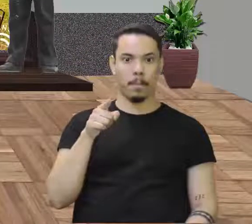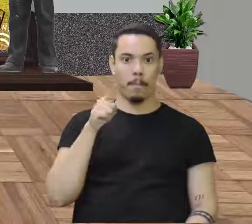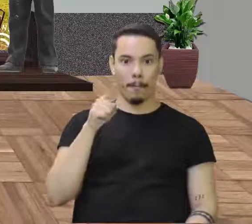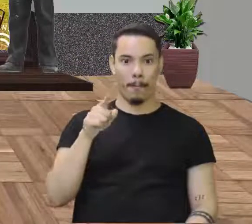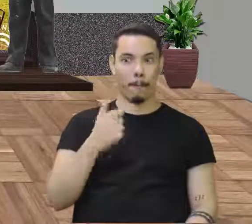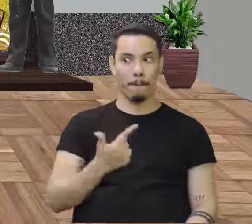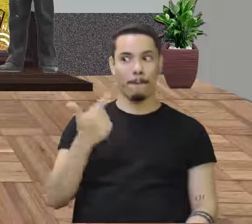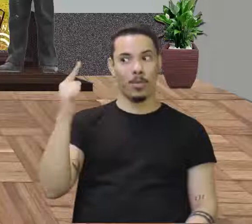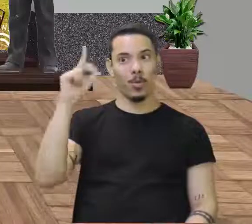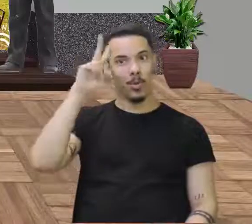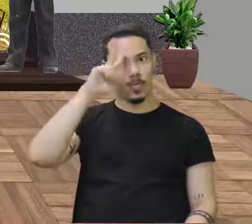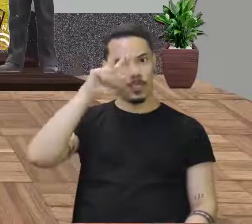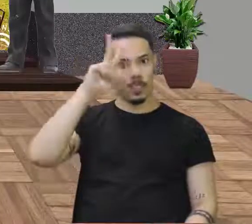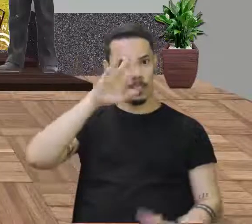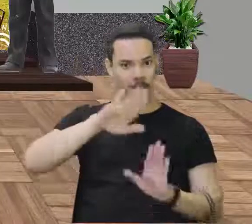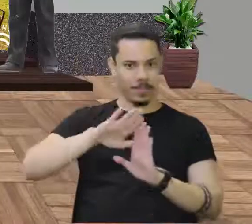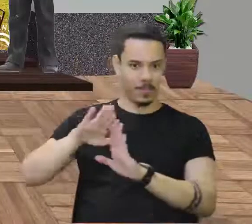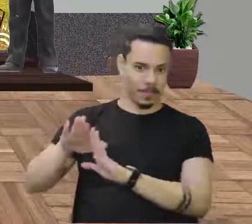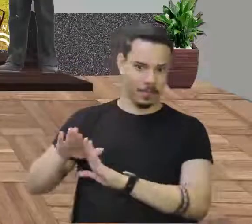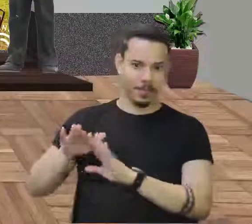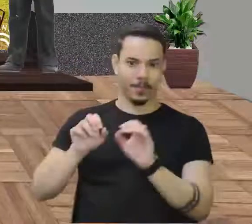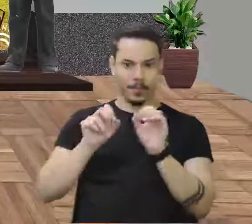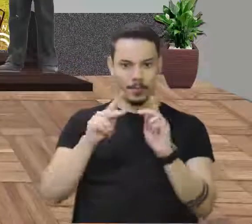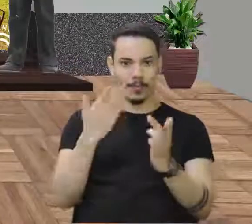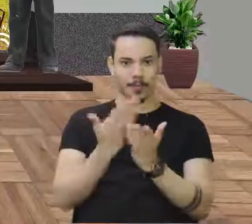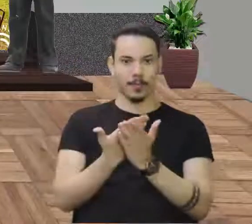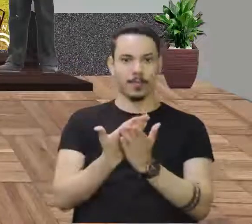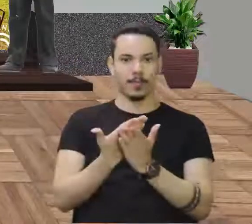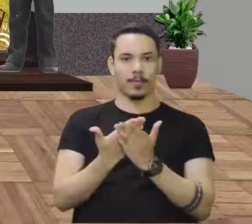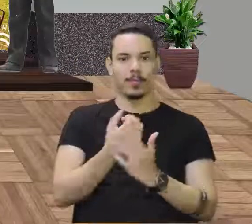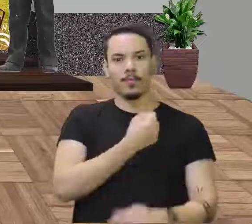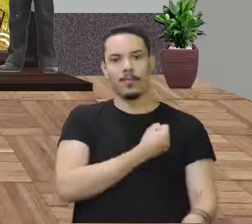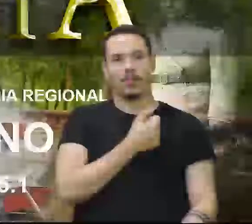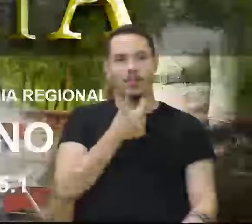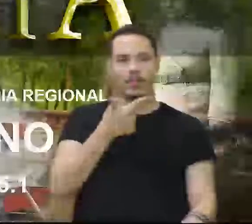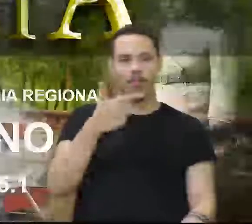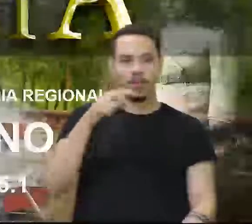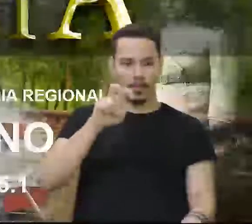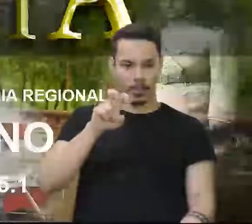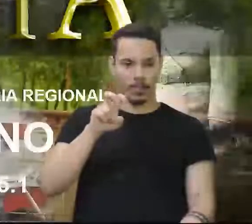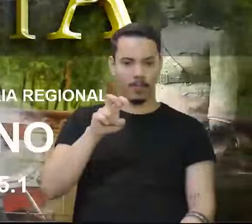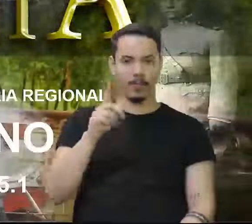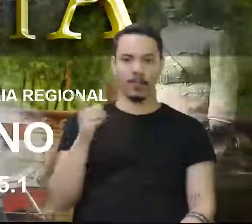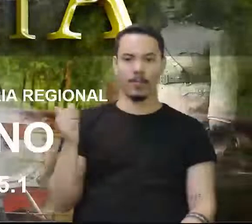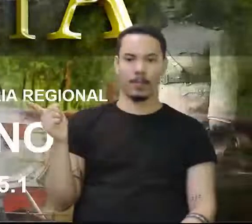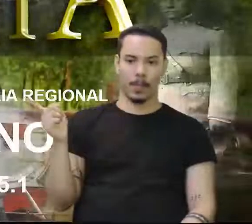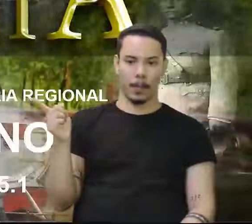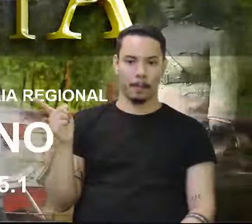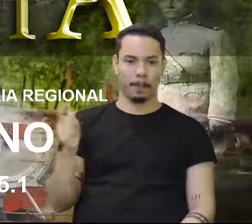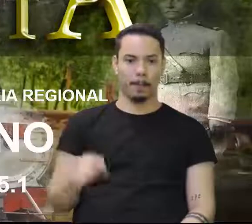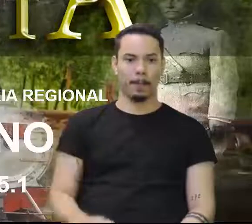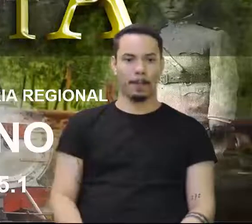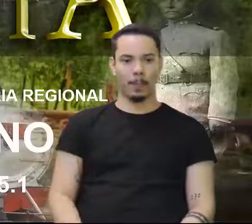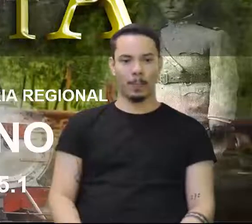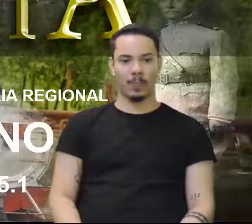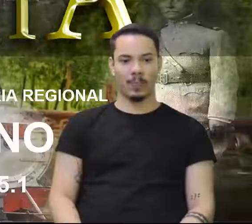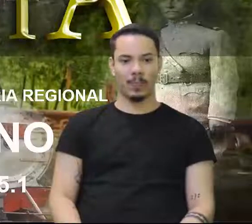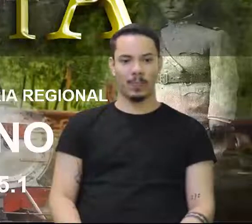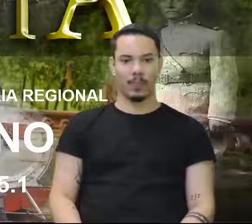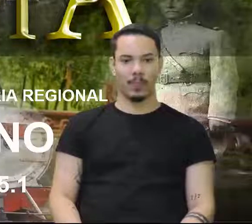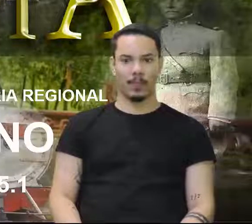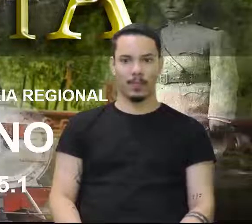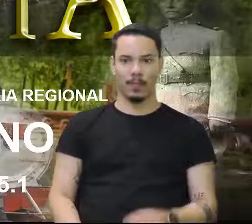é uma outra história. Vamos lá. Aula de número 25 na tela para vocês. Aula de número 25